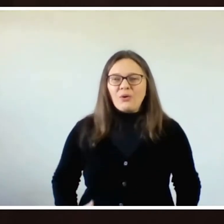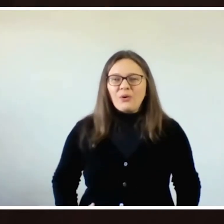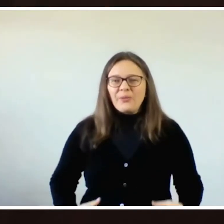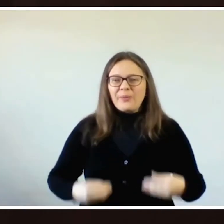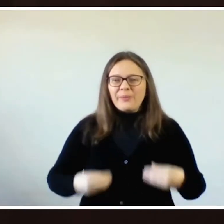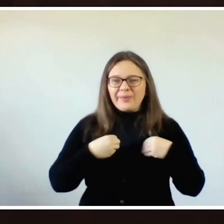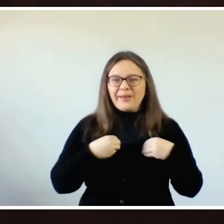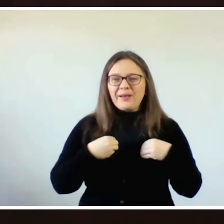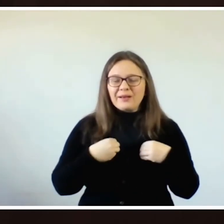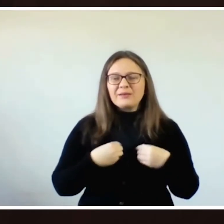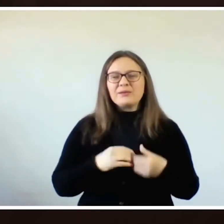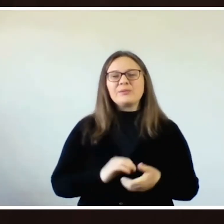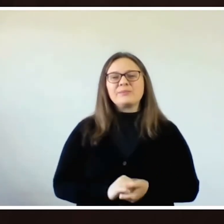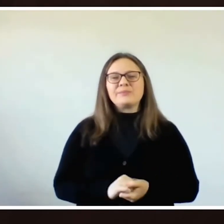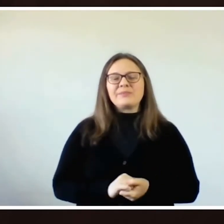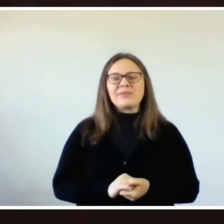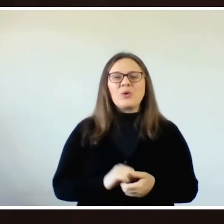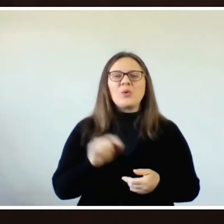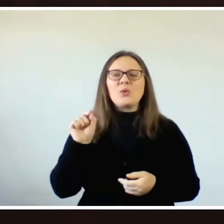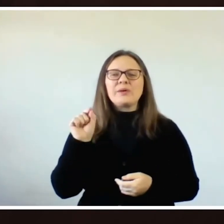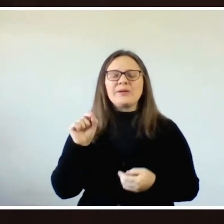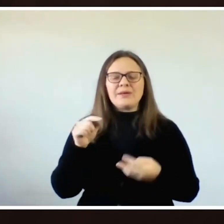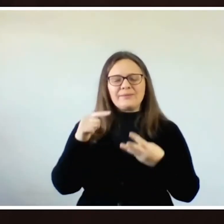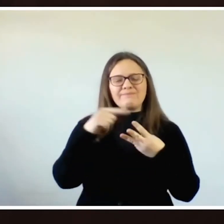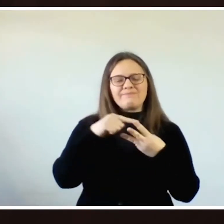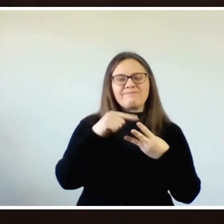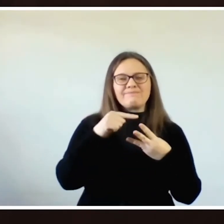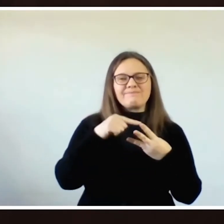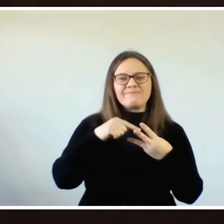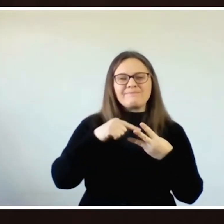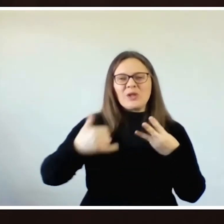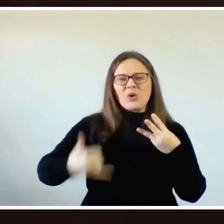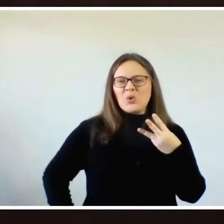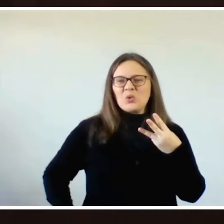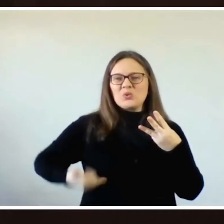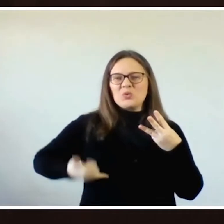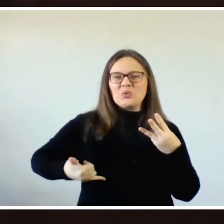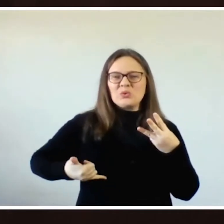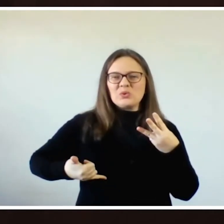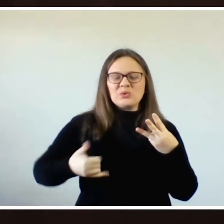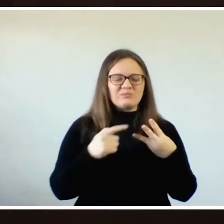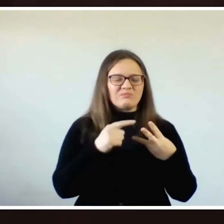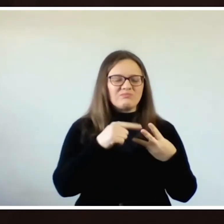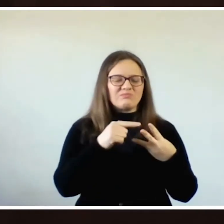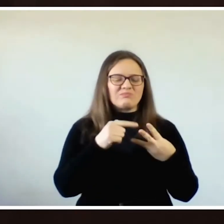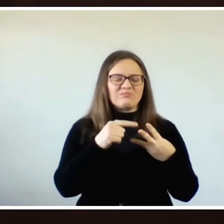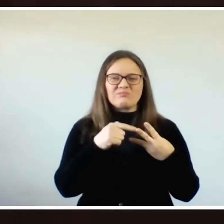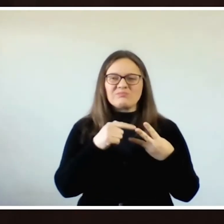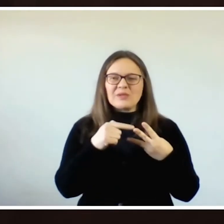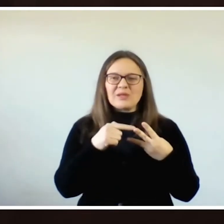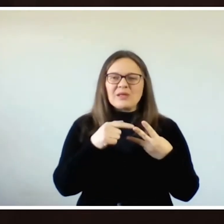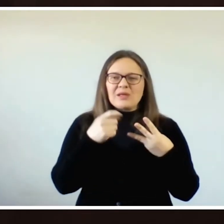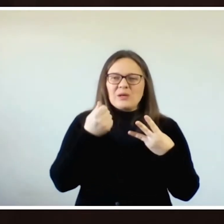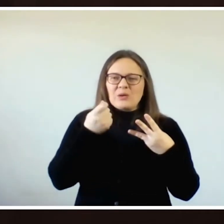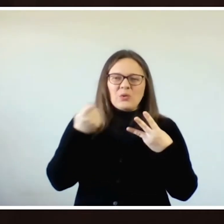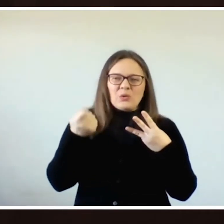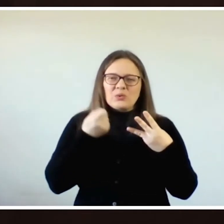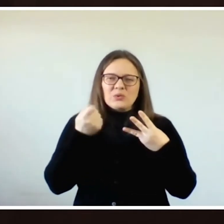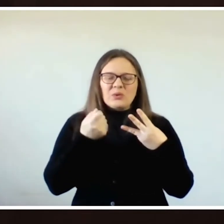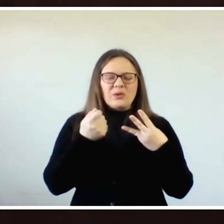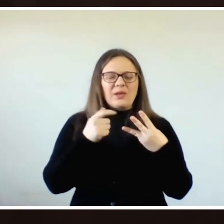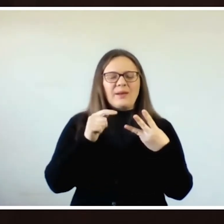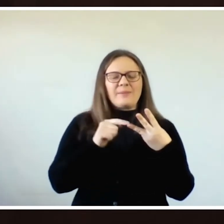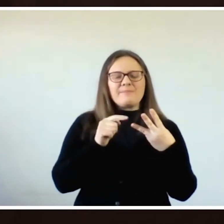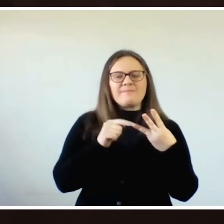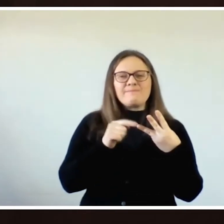vamos tratar com isso, limpar o nosso coração, ter um coração puro, né, para servir ao Senhor. Os problemas da